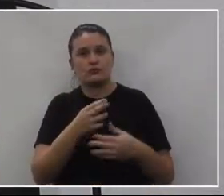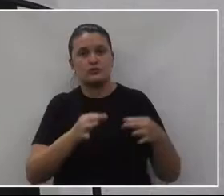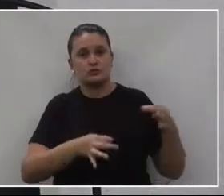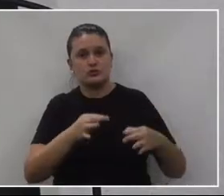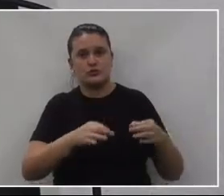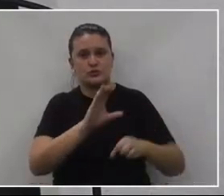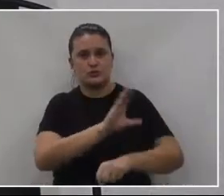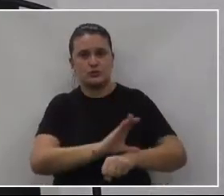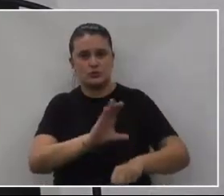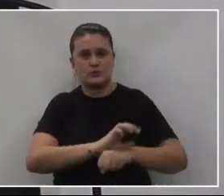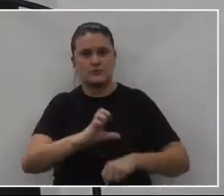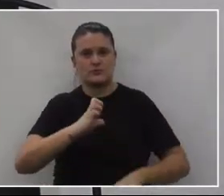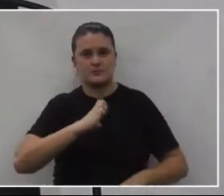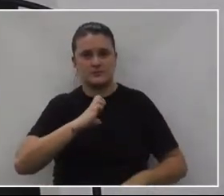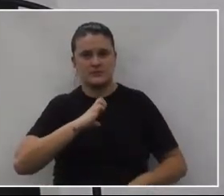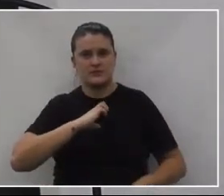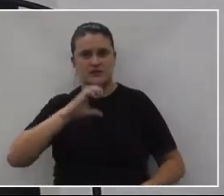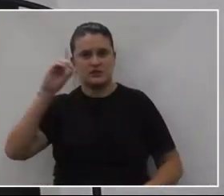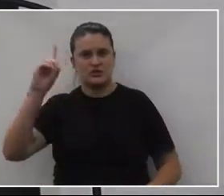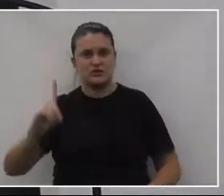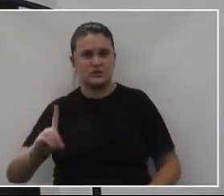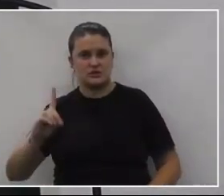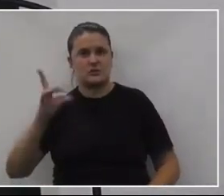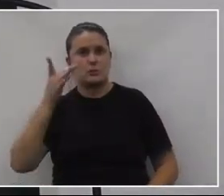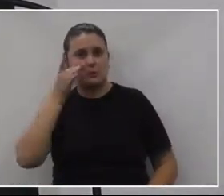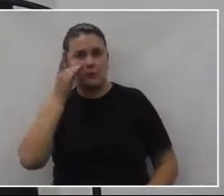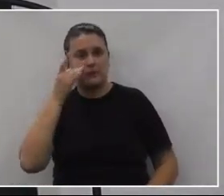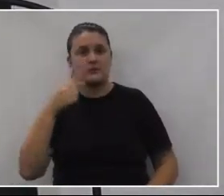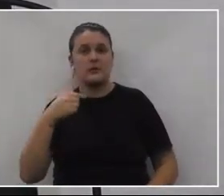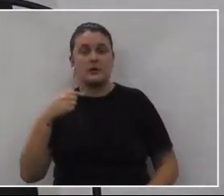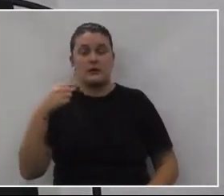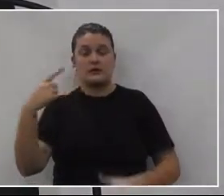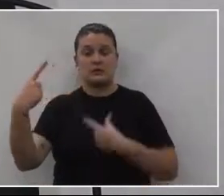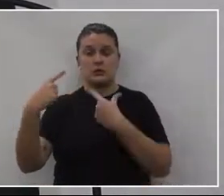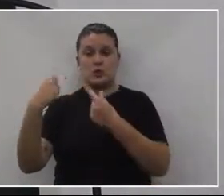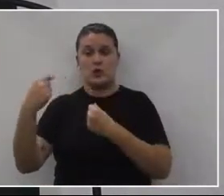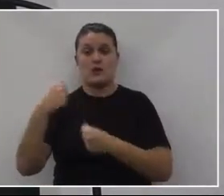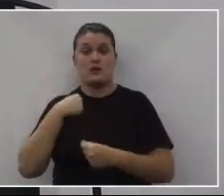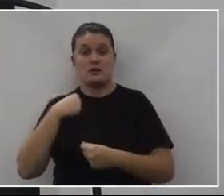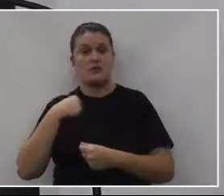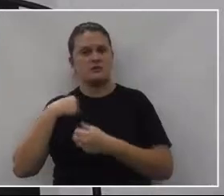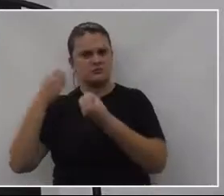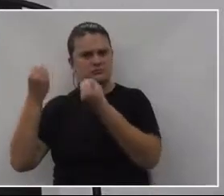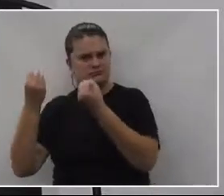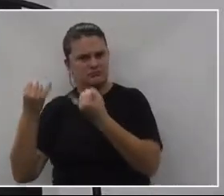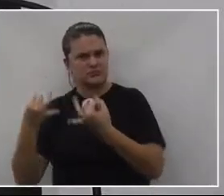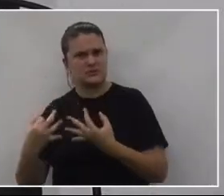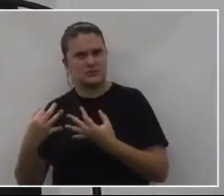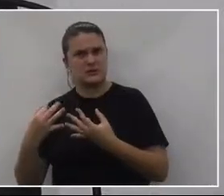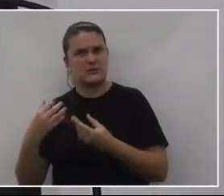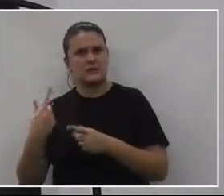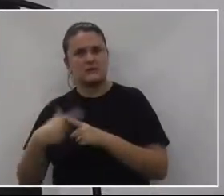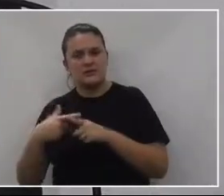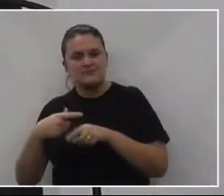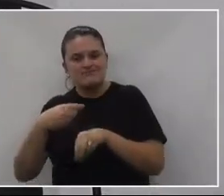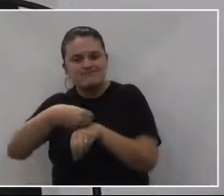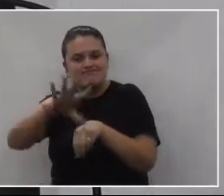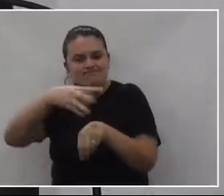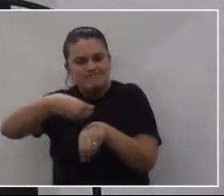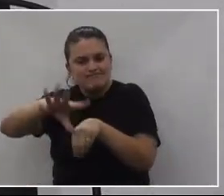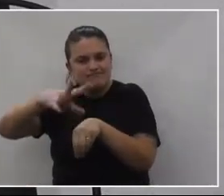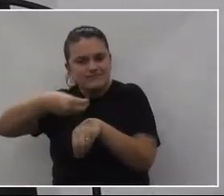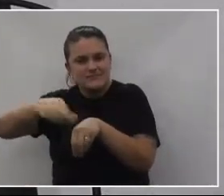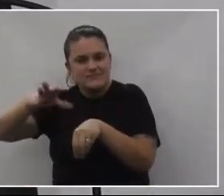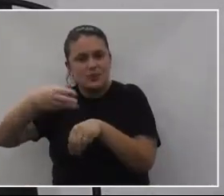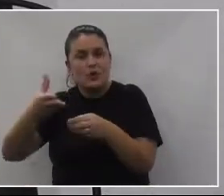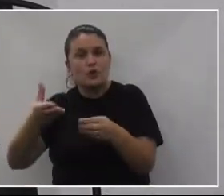de Ética e Direitos Humanos, promovido pela Escola da Magistratura do Paraná, em que eu fui escolhido para falar dessa parte, exatamente aquilo que a vereadora observou, que o vereador agora